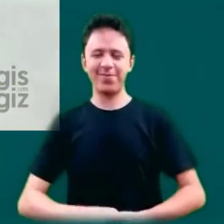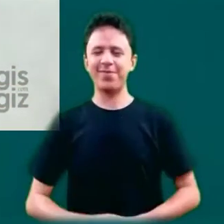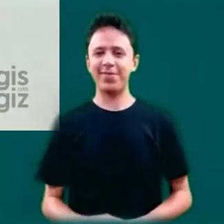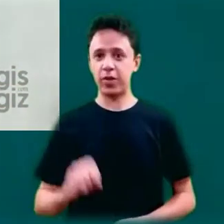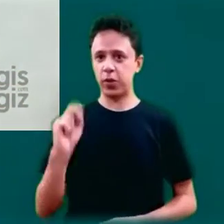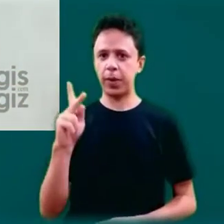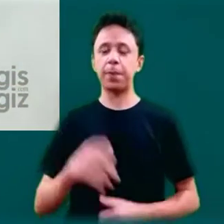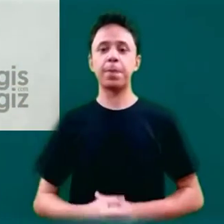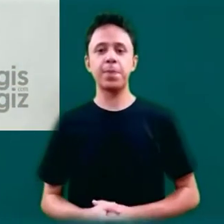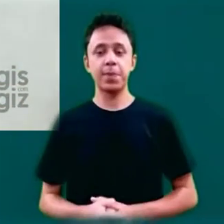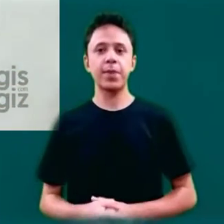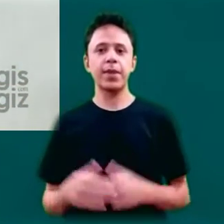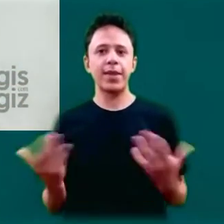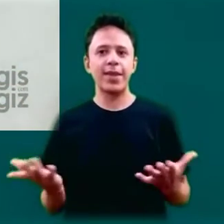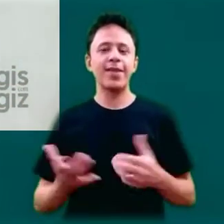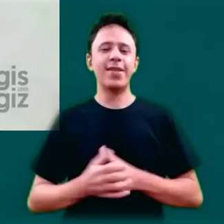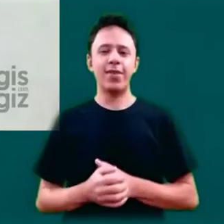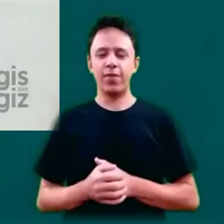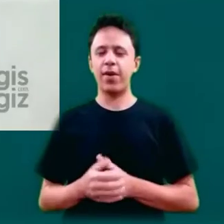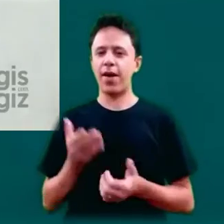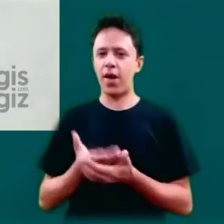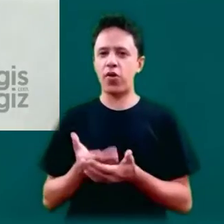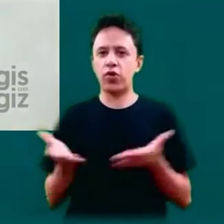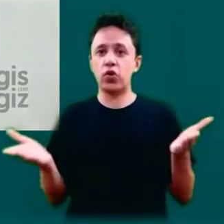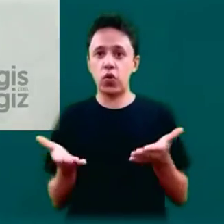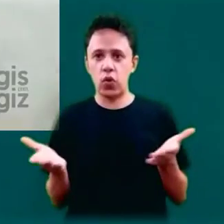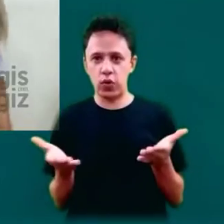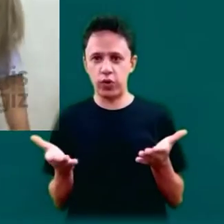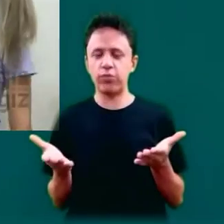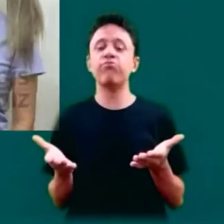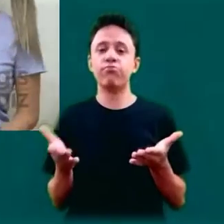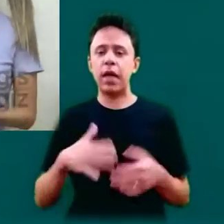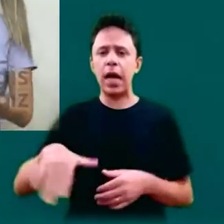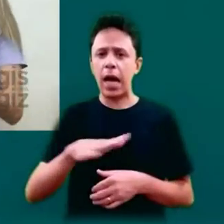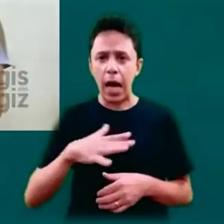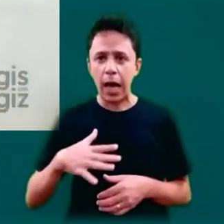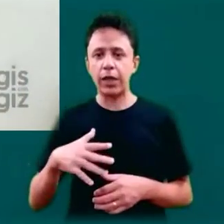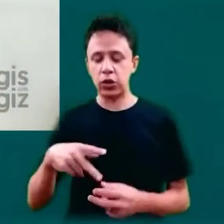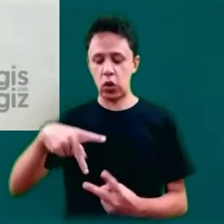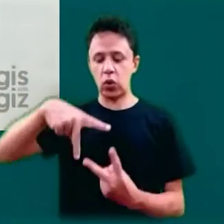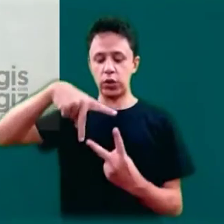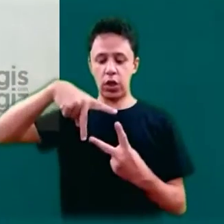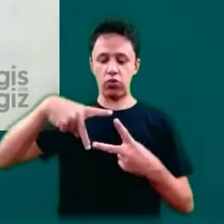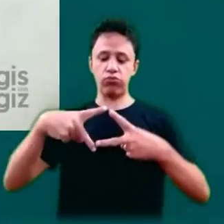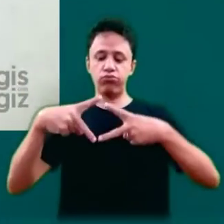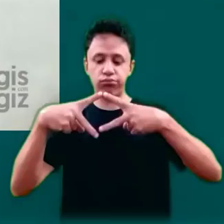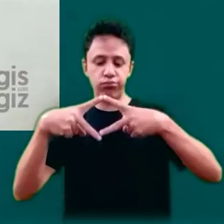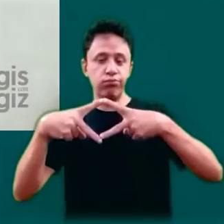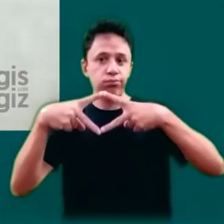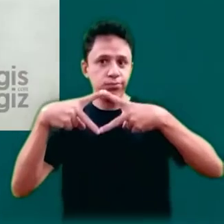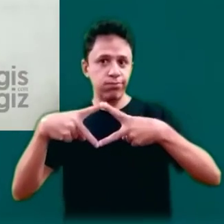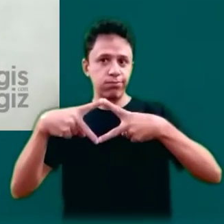seu joinha. Ok, gente? Então, para essa aula de hoje de área de losango, sabe o que eu trouxe para essa aula, né? Você já